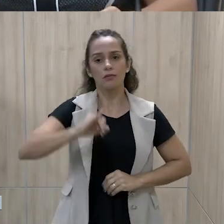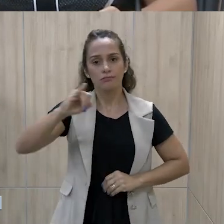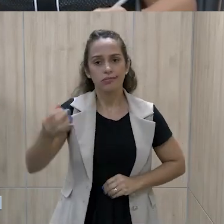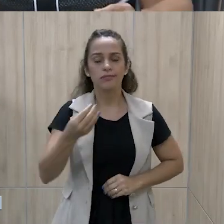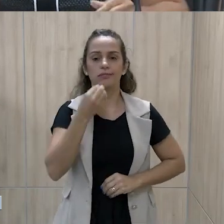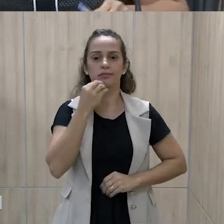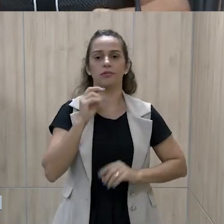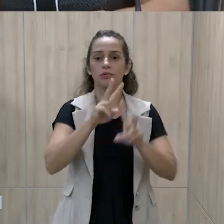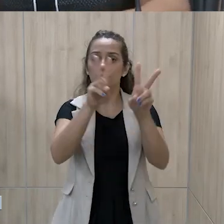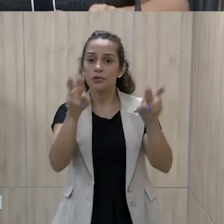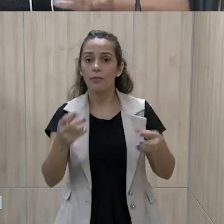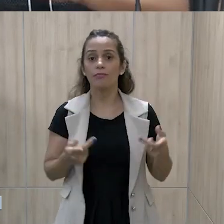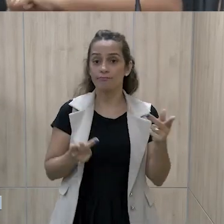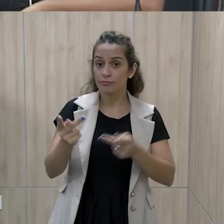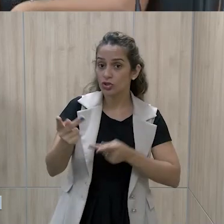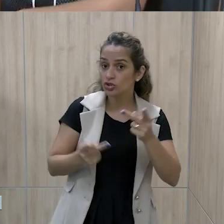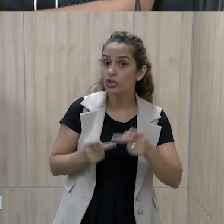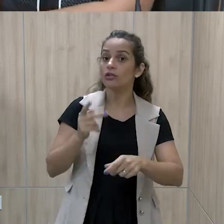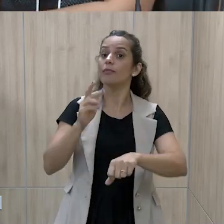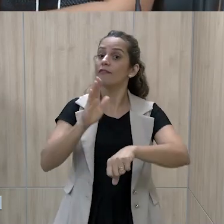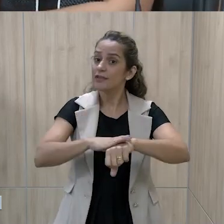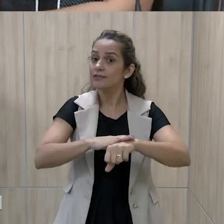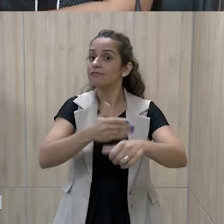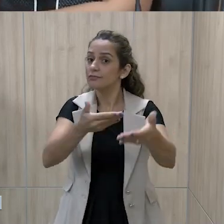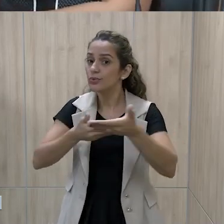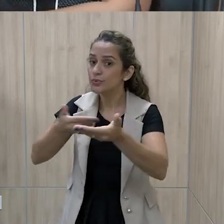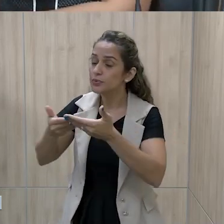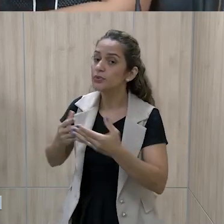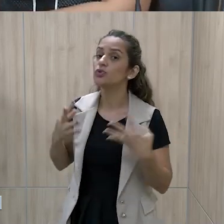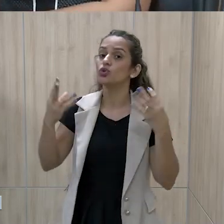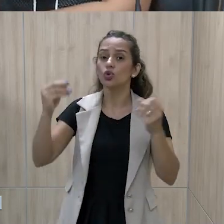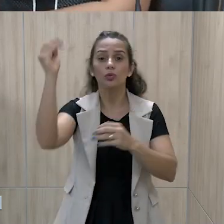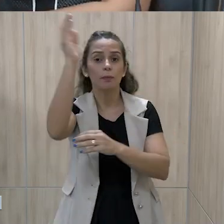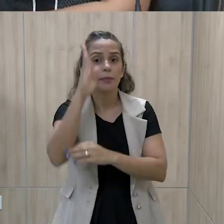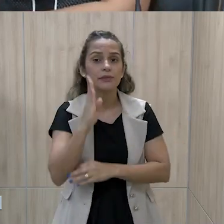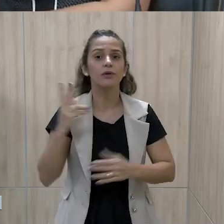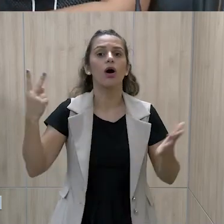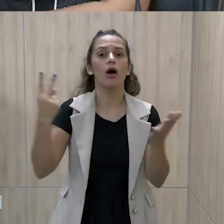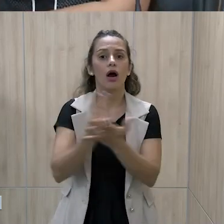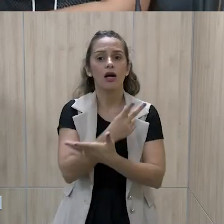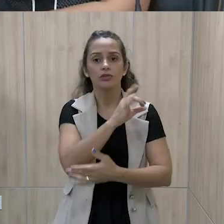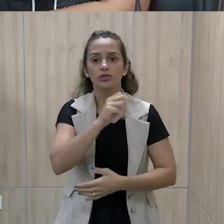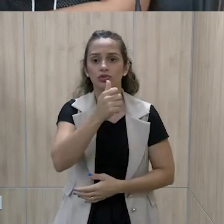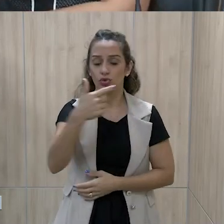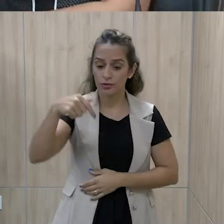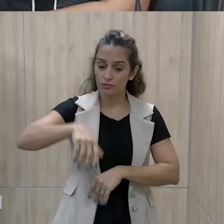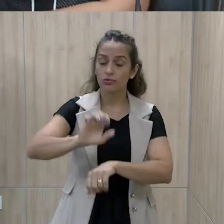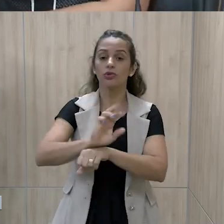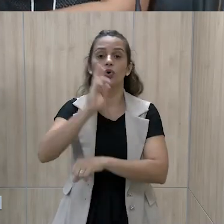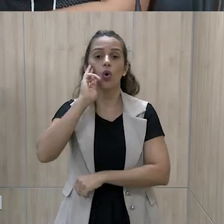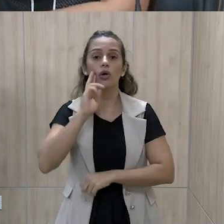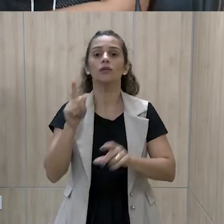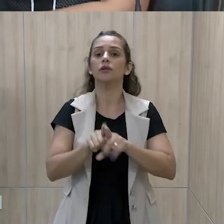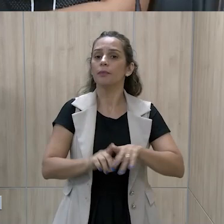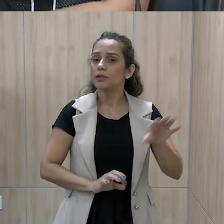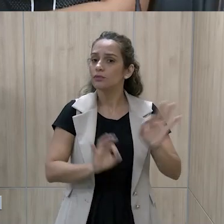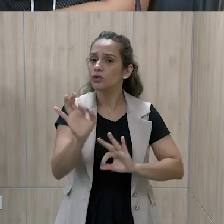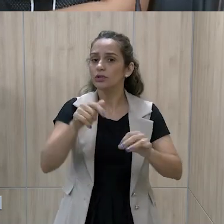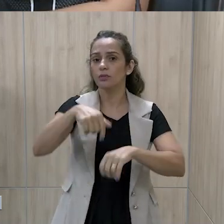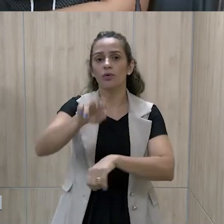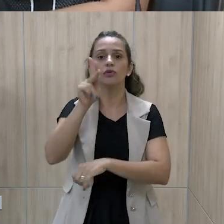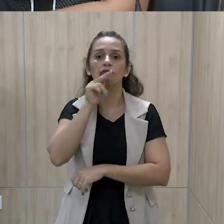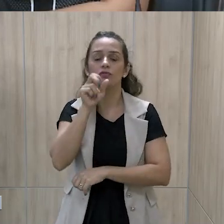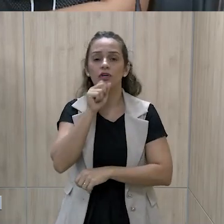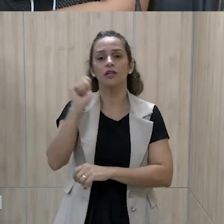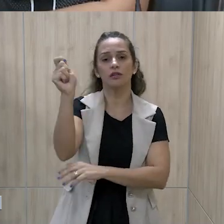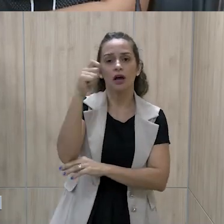aproveito a oportunidade e o tema deste projeto para fazer esse convite que ocorrerá em todo o Brasil e aqui em Rondônia nós estamos